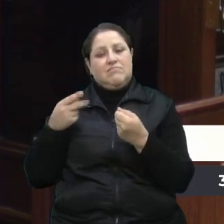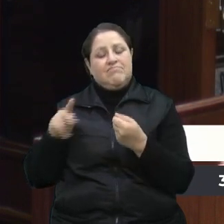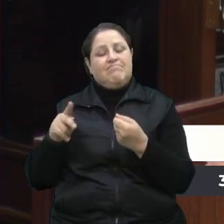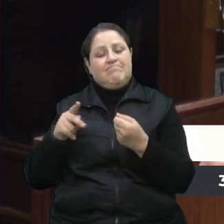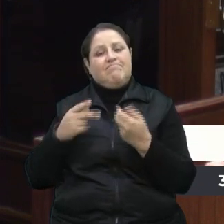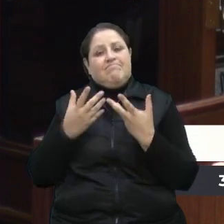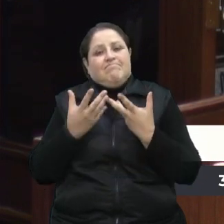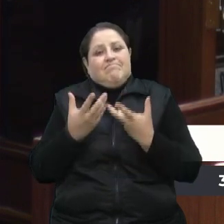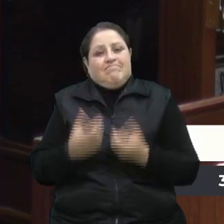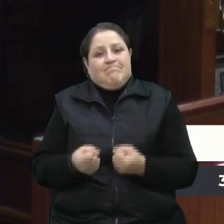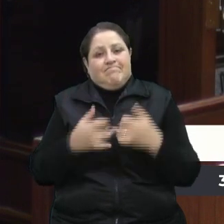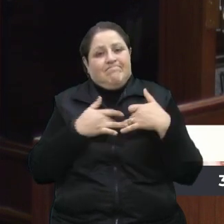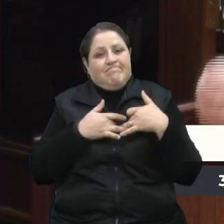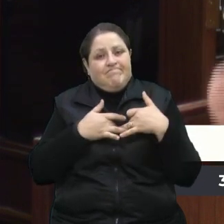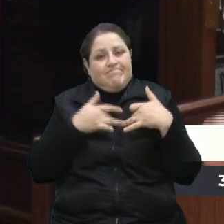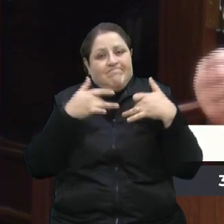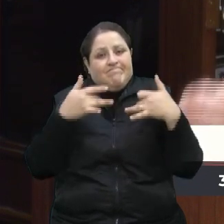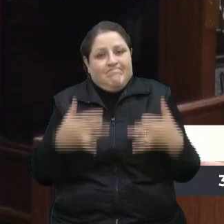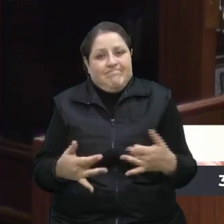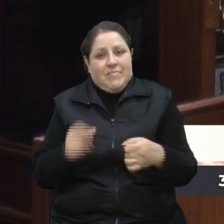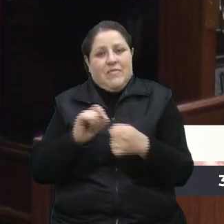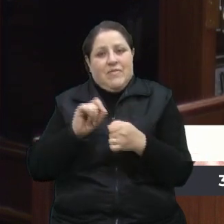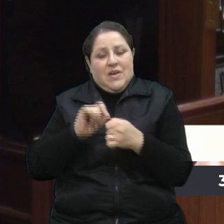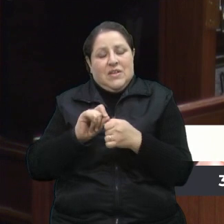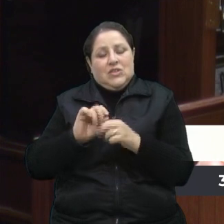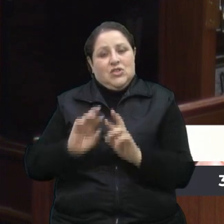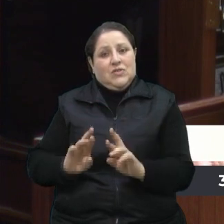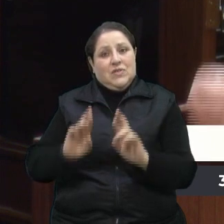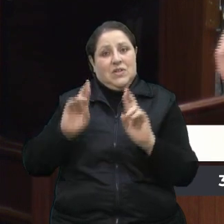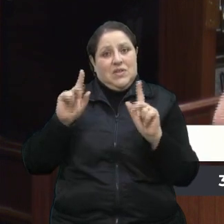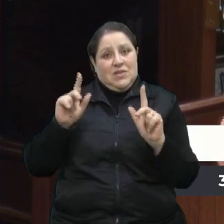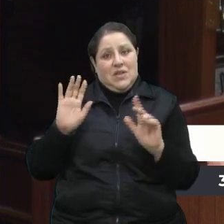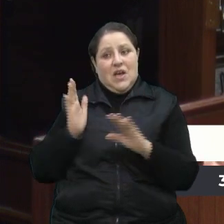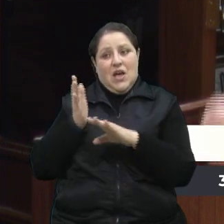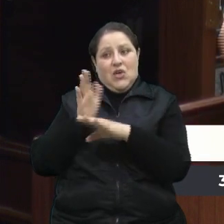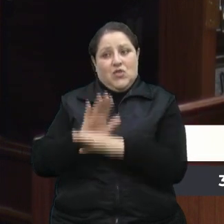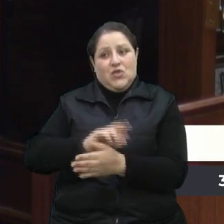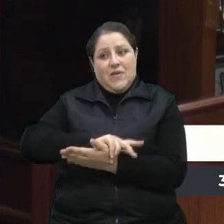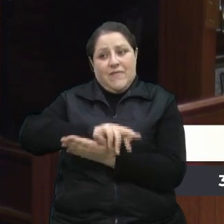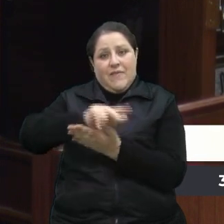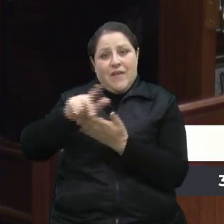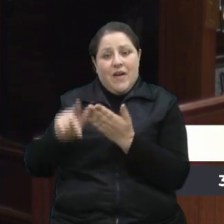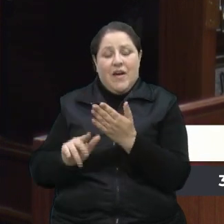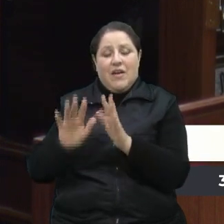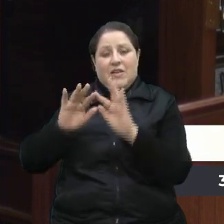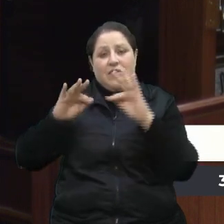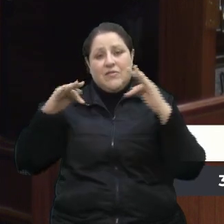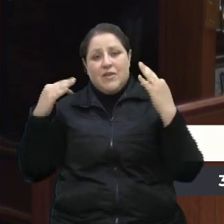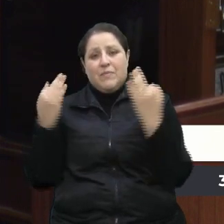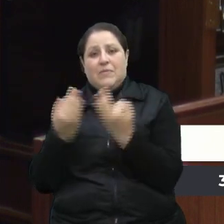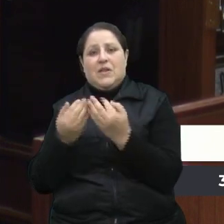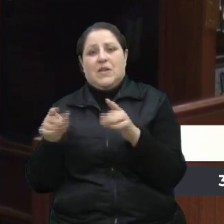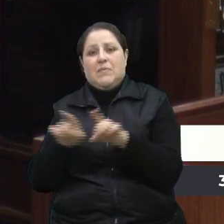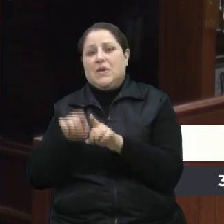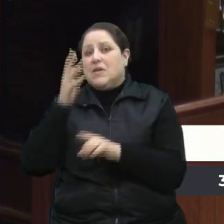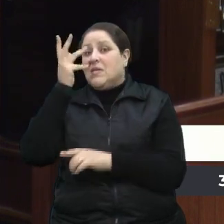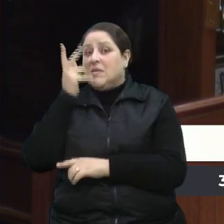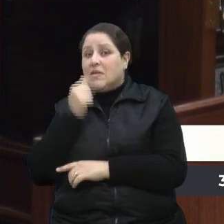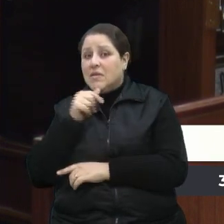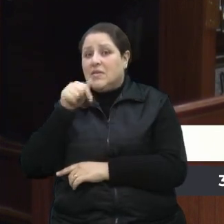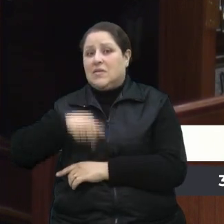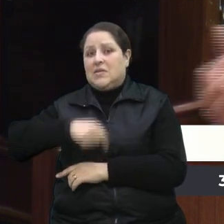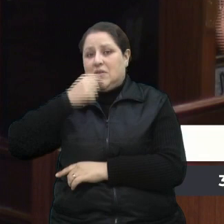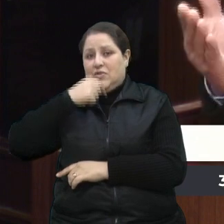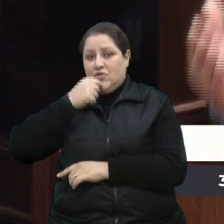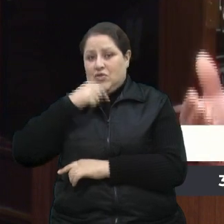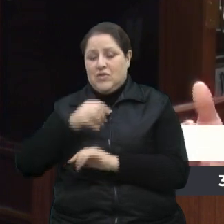disposição e caridade que fará a diferença na vida de inúmeras famílias e crianças da nossa cidade